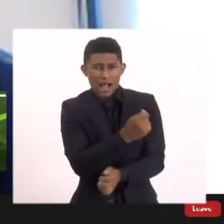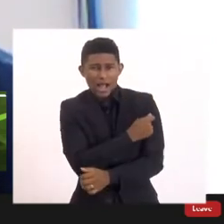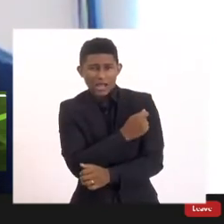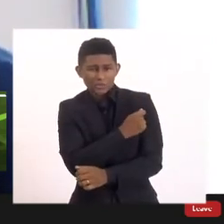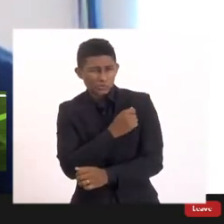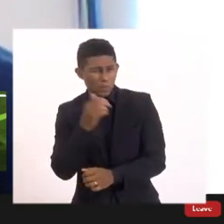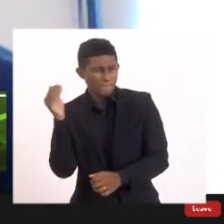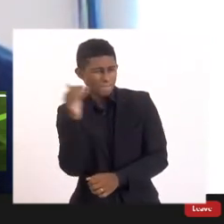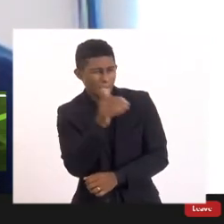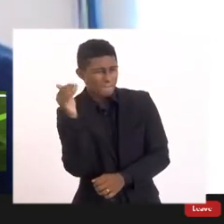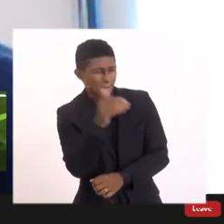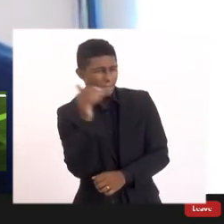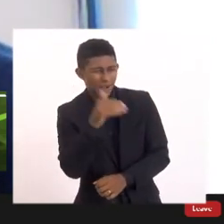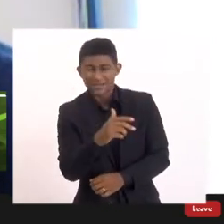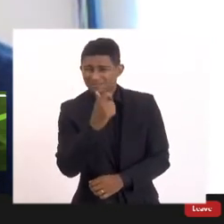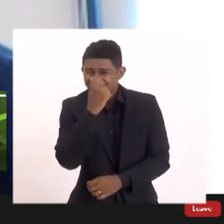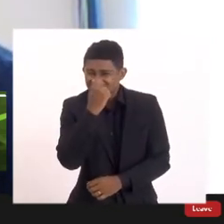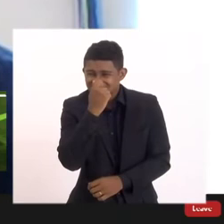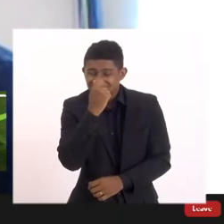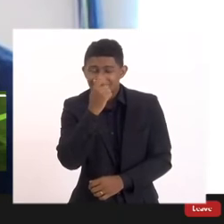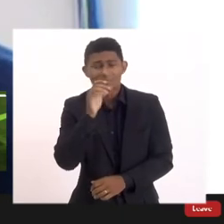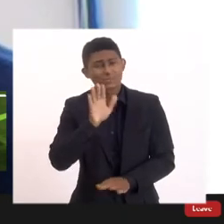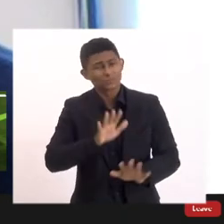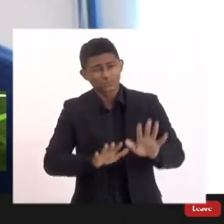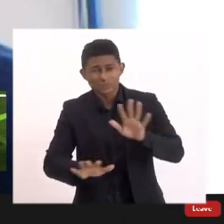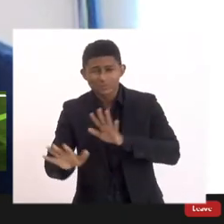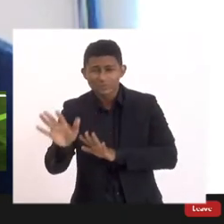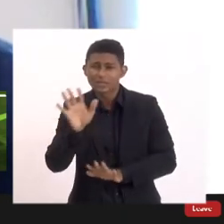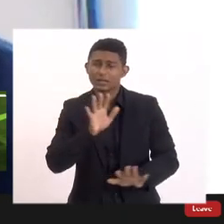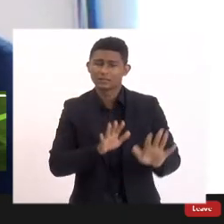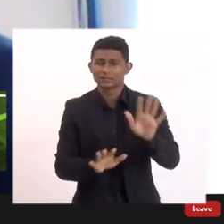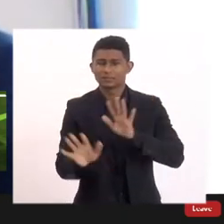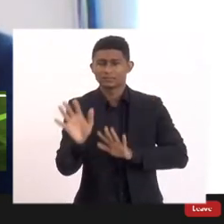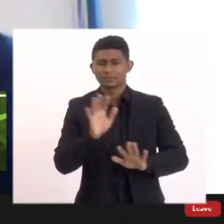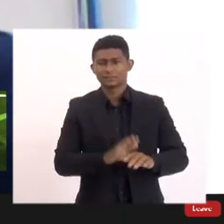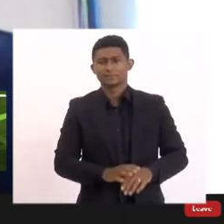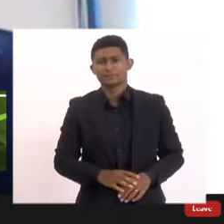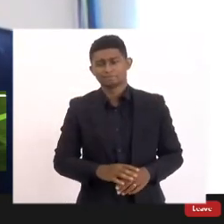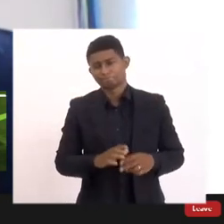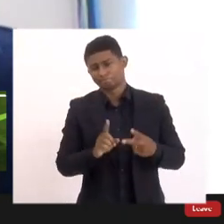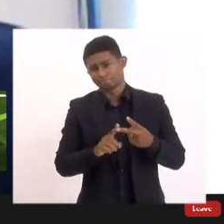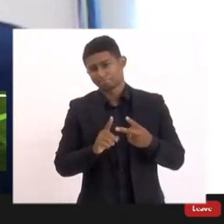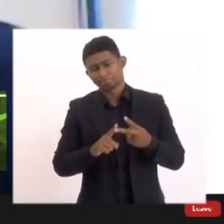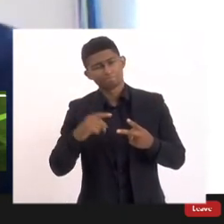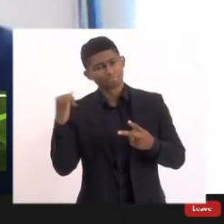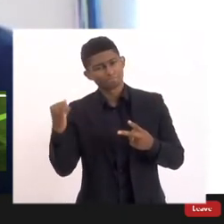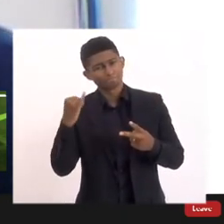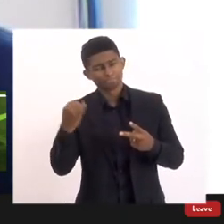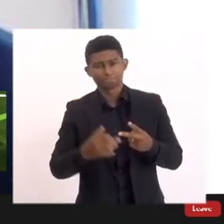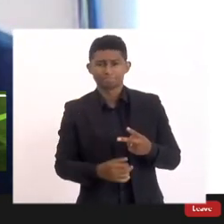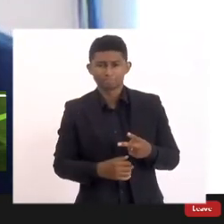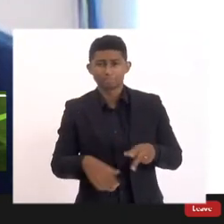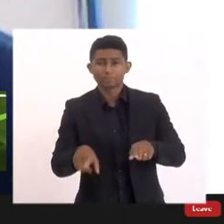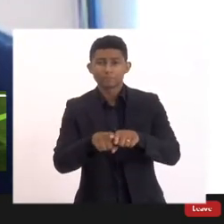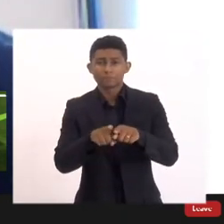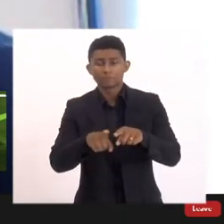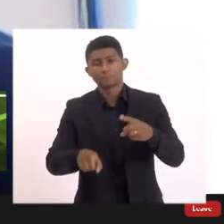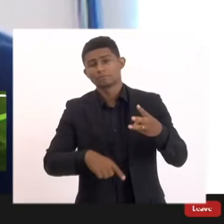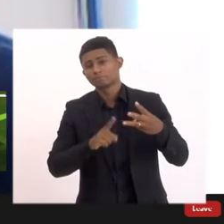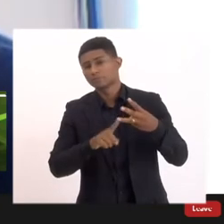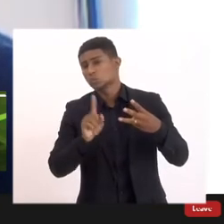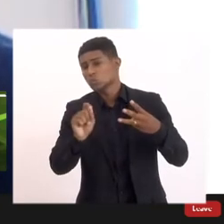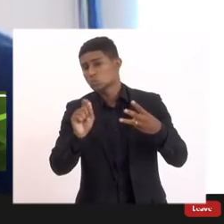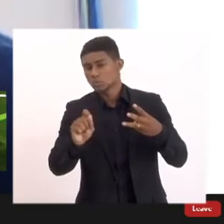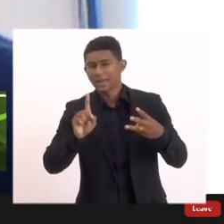ponto de vista sanitário e do ponto de vista pedagógico, né? Esse é um aspecto importante. Assim como um aspecto importante é a questão dos